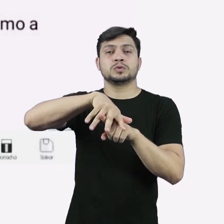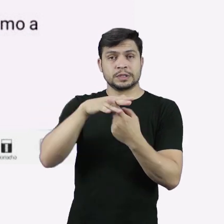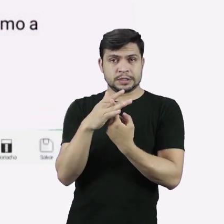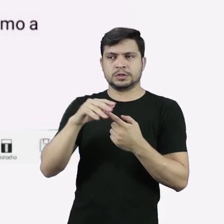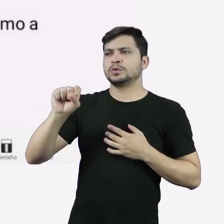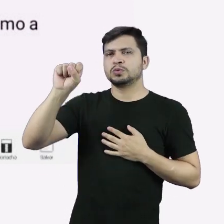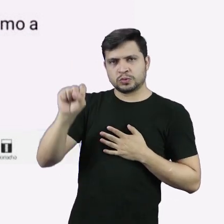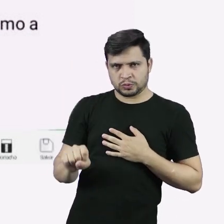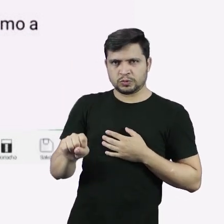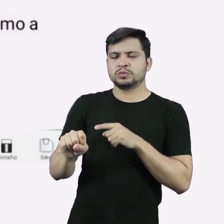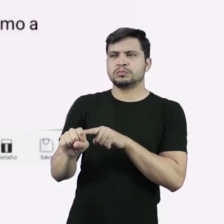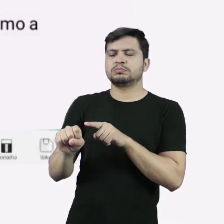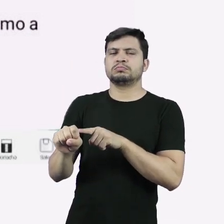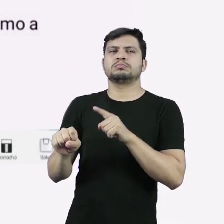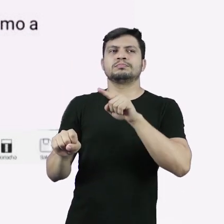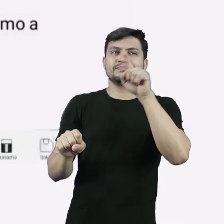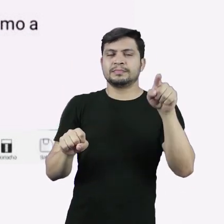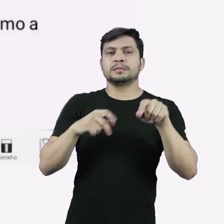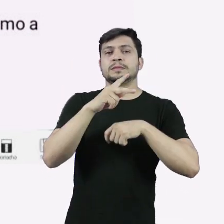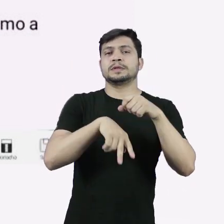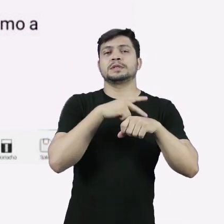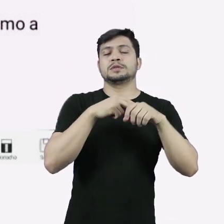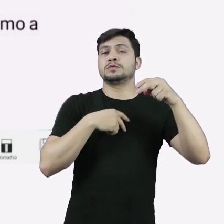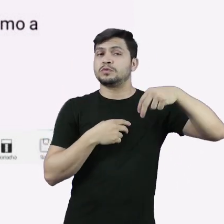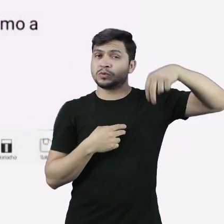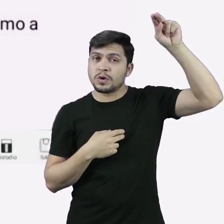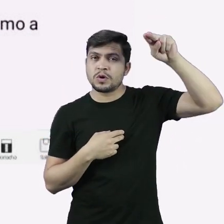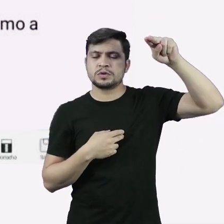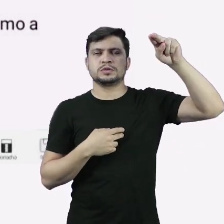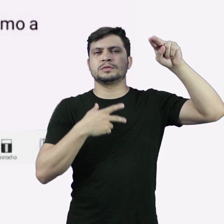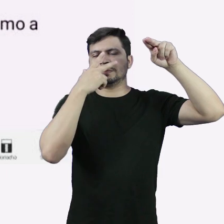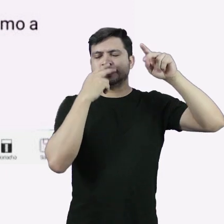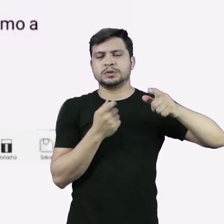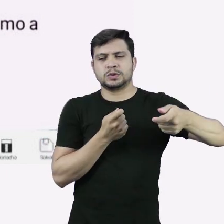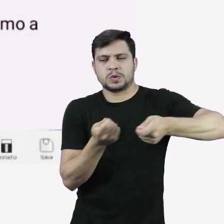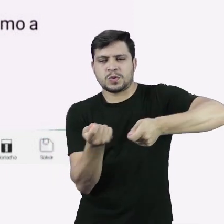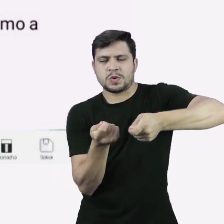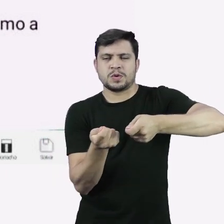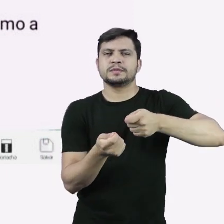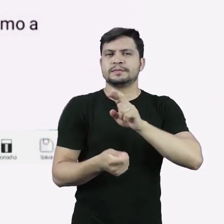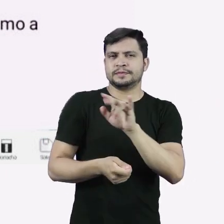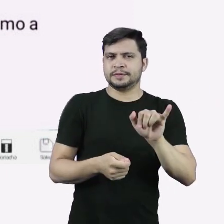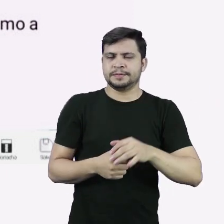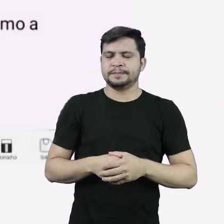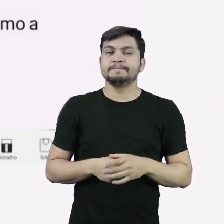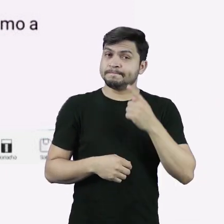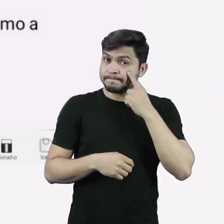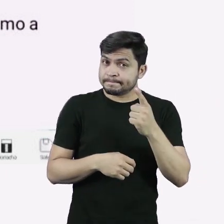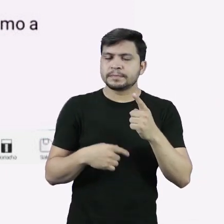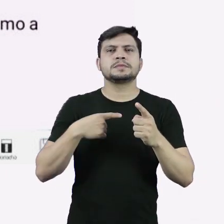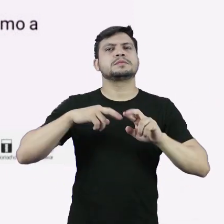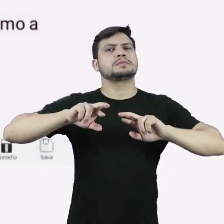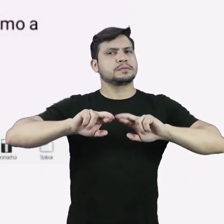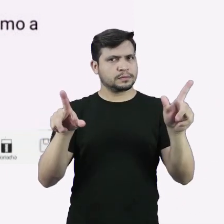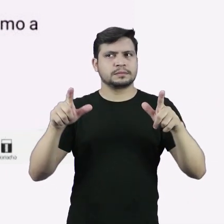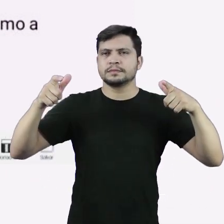pelos países capitalistas do norte. Veja que ele toma aqui duas referências geográficas, né, para a gente pensar o sul